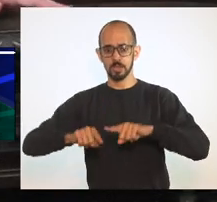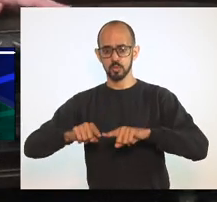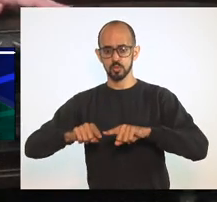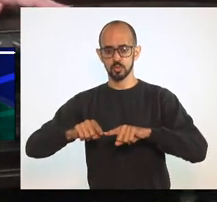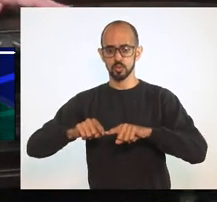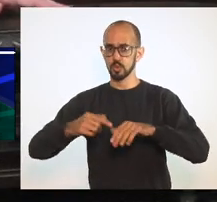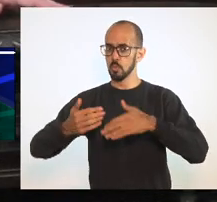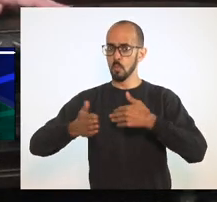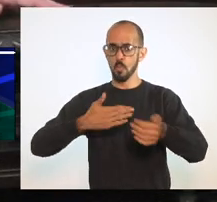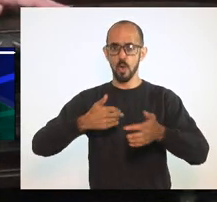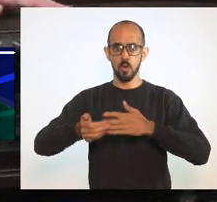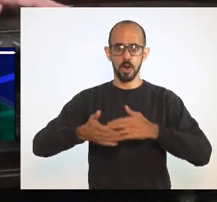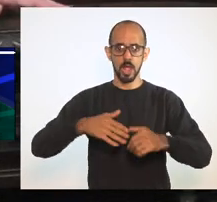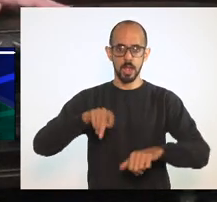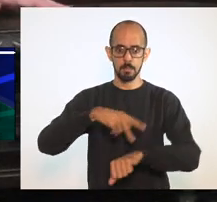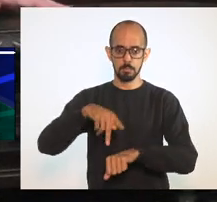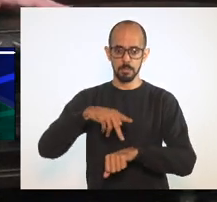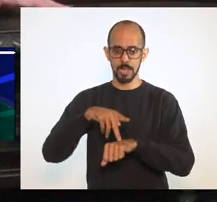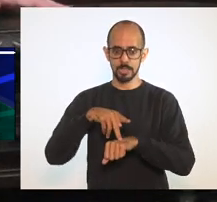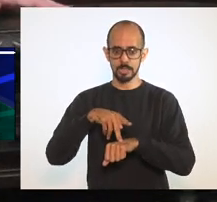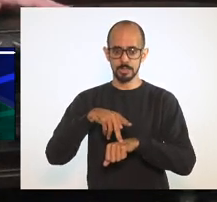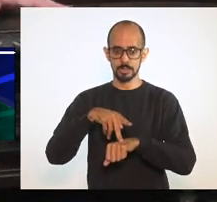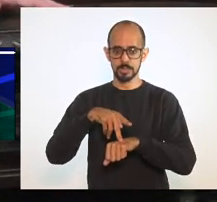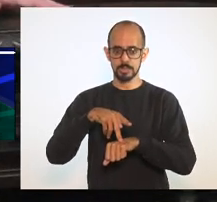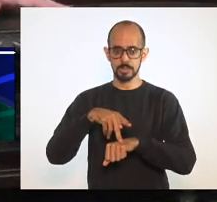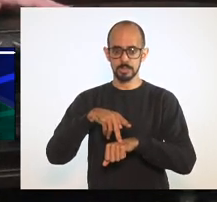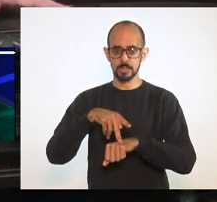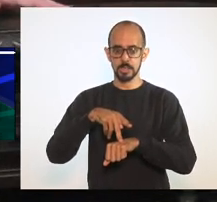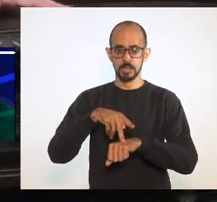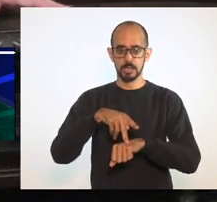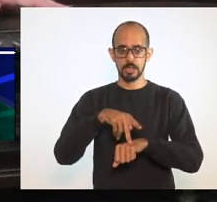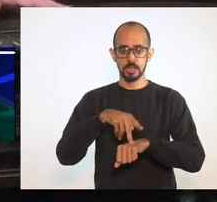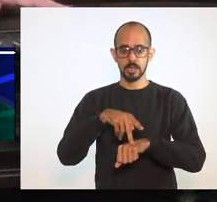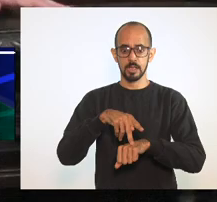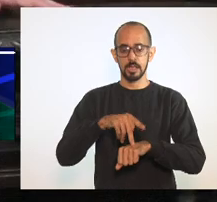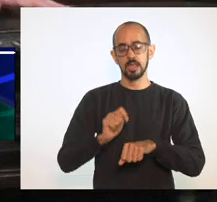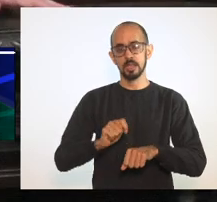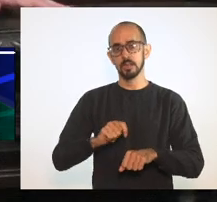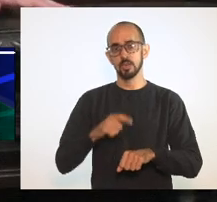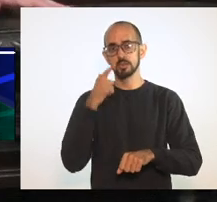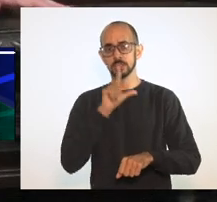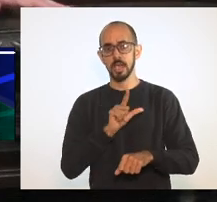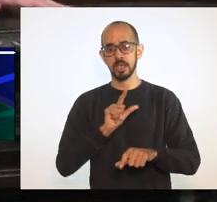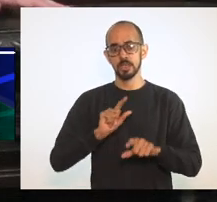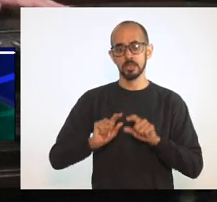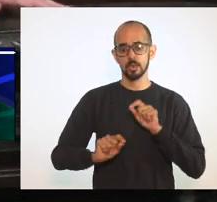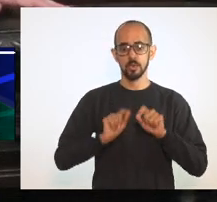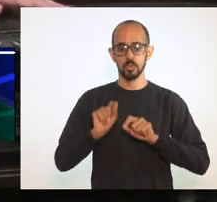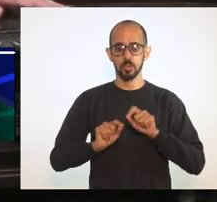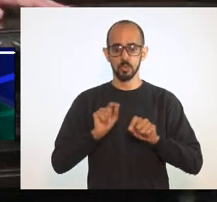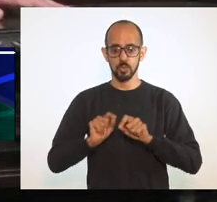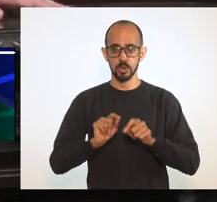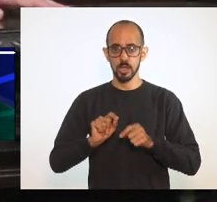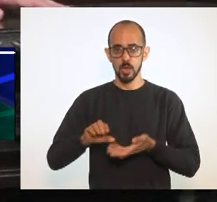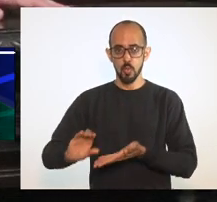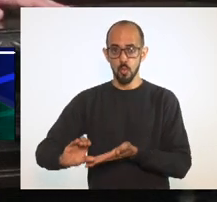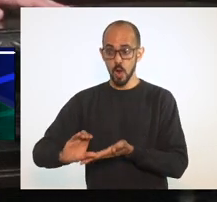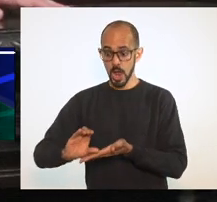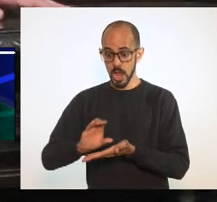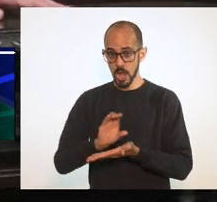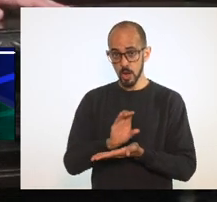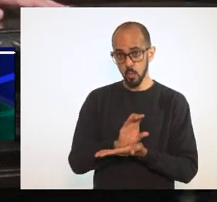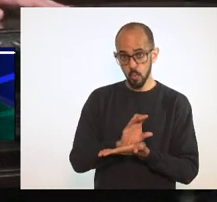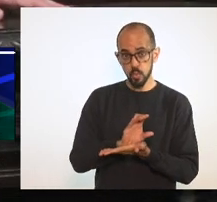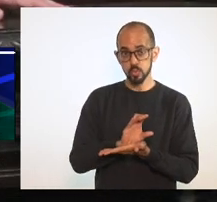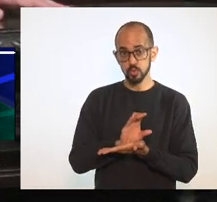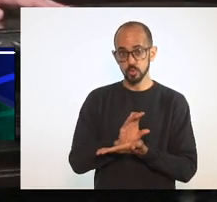Singapura, ele tem financiamento a longuíssimo prazo do recurso que vai ser investido